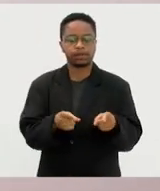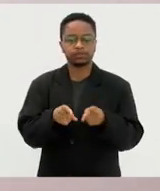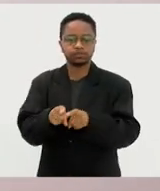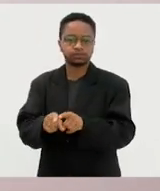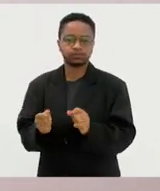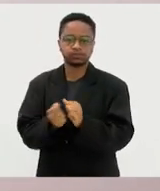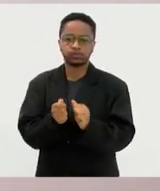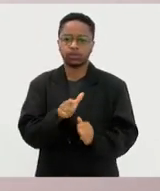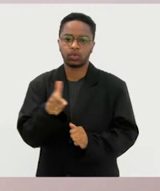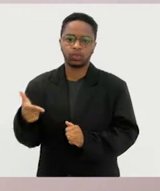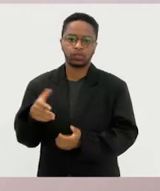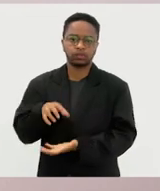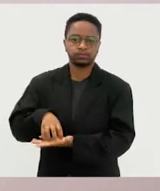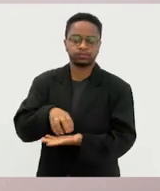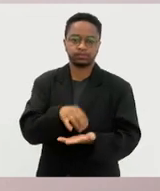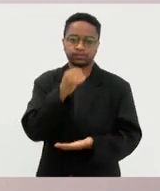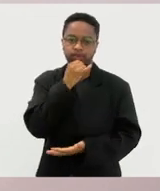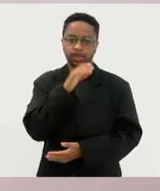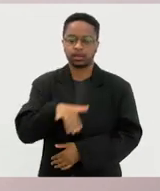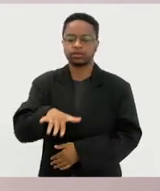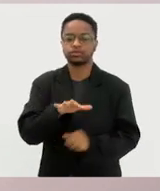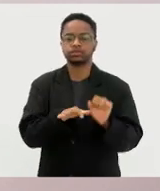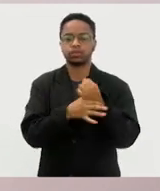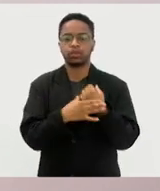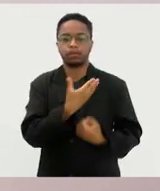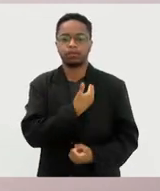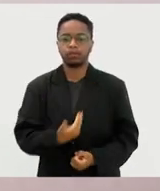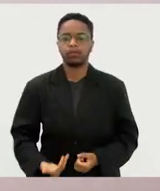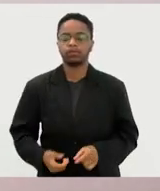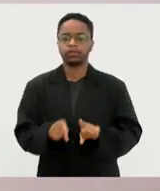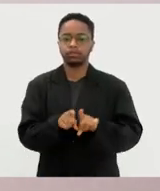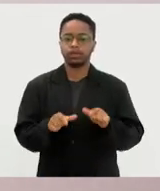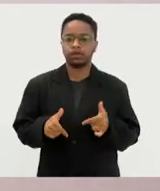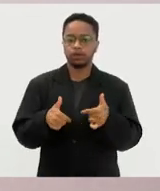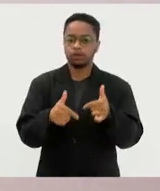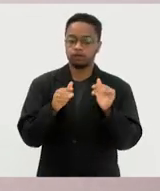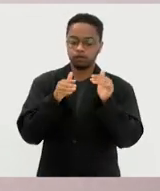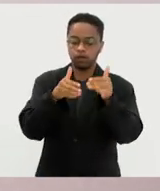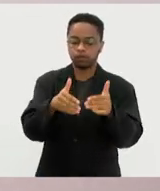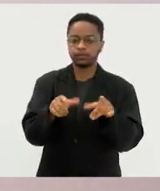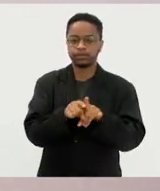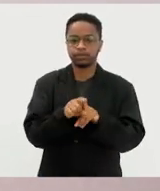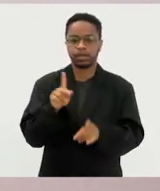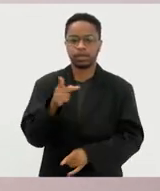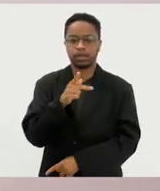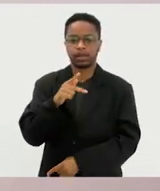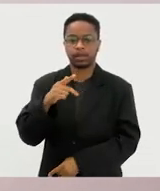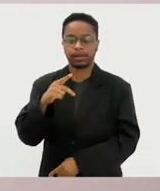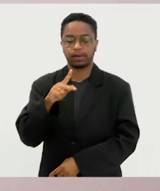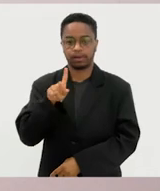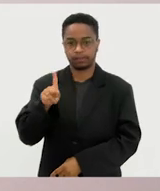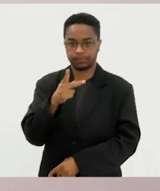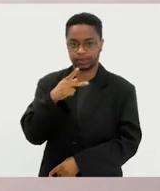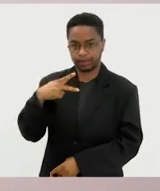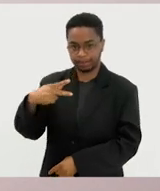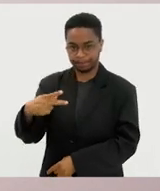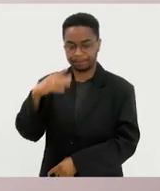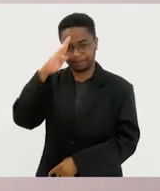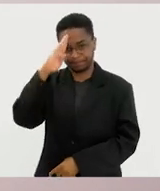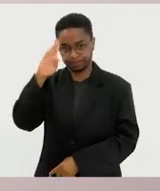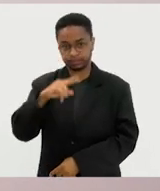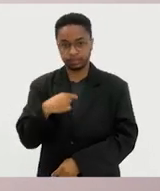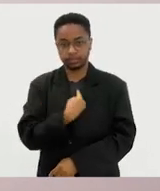com outras entidades, por exemplo, pessoal da Segurança Pública, Operação Foco, especialmente em HP, a gente tá com o primeiro, né, porque como é o maior